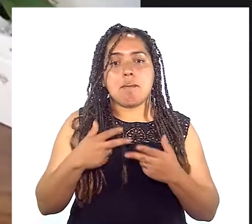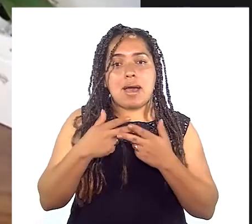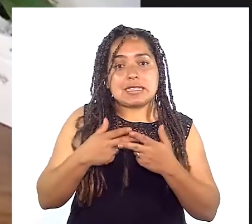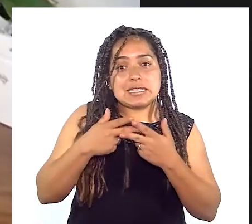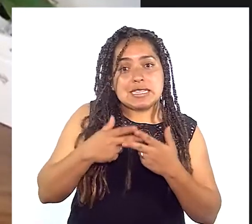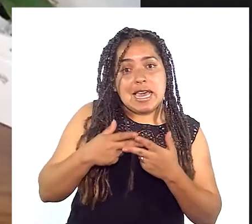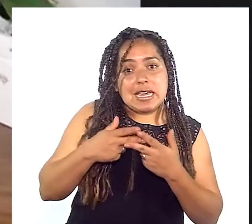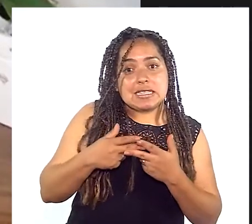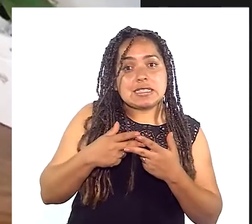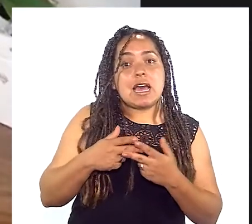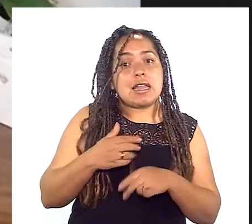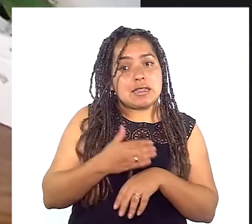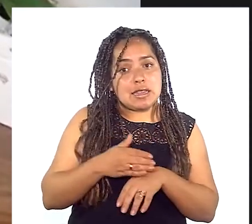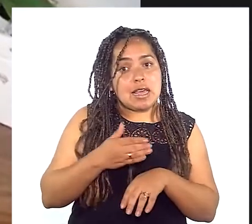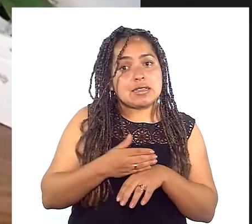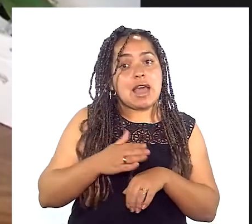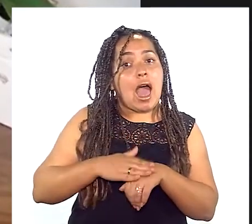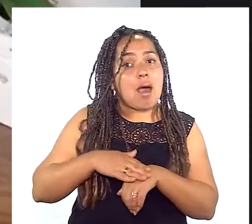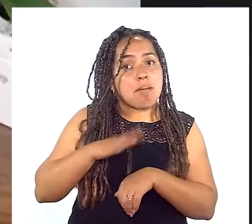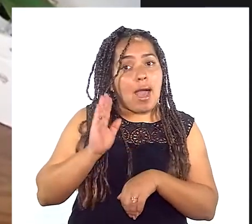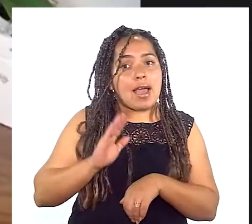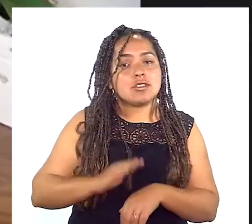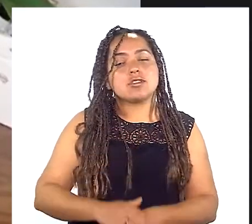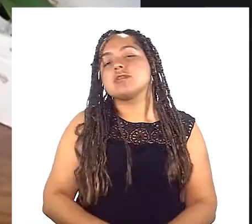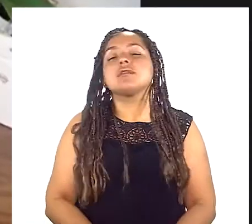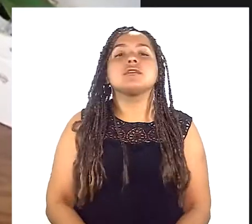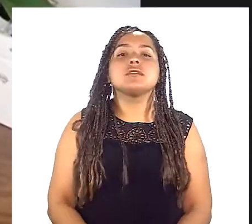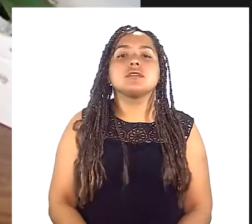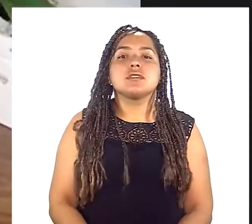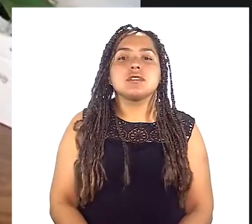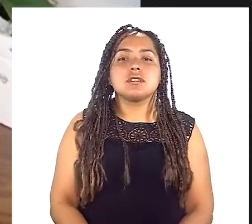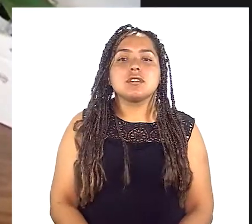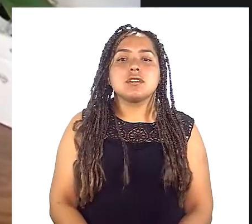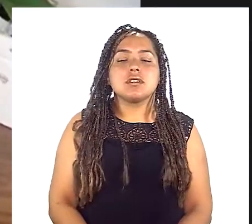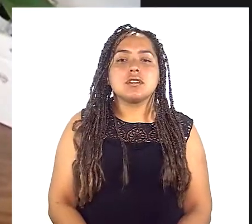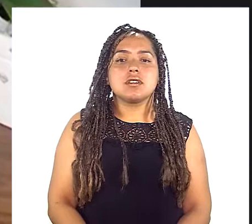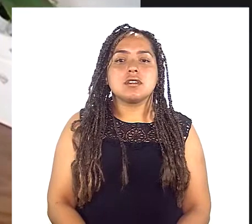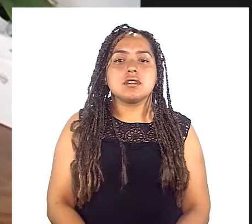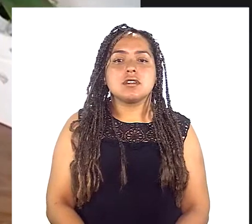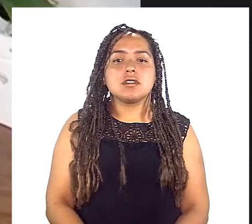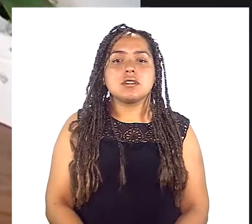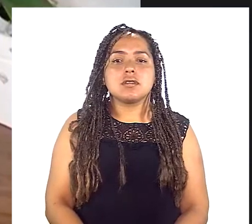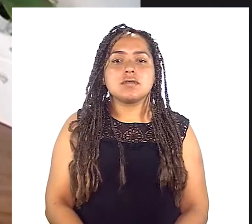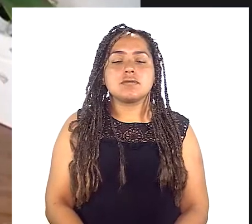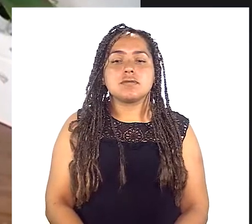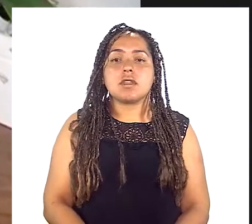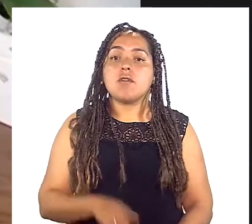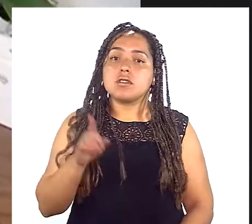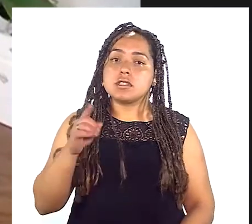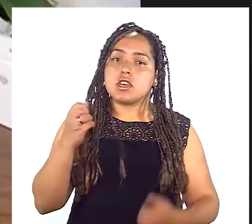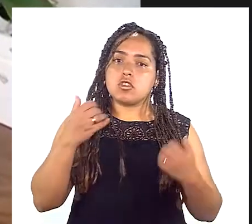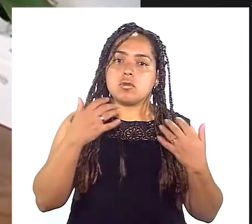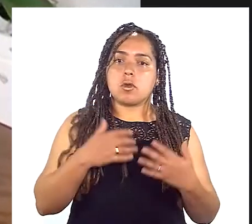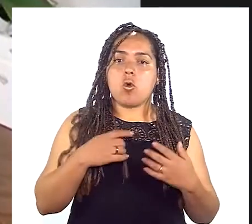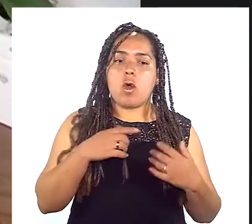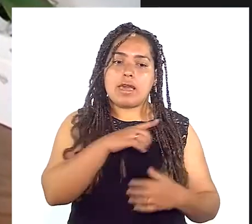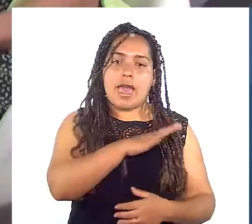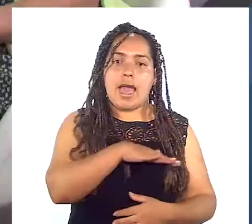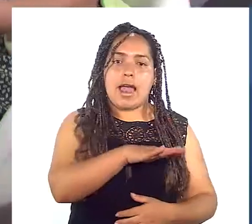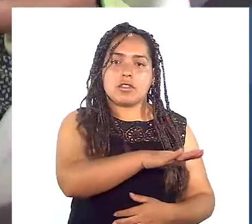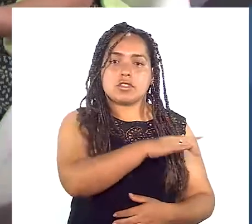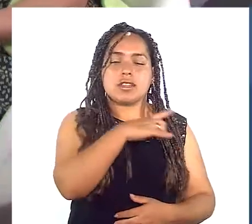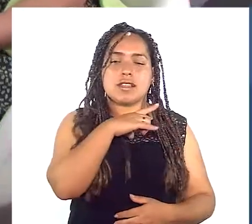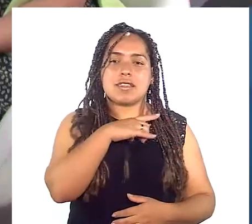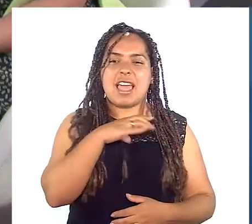ser um pouco menos impaciente, mais tolerante, né? Doutora, a senhora Mais falou, paciente e tolerante. a senhora